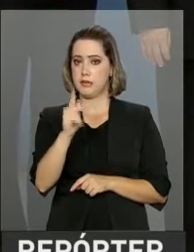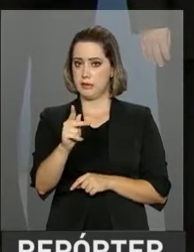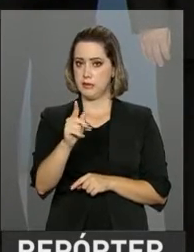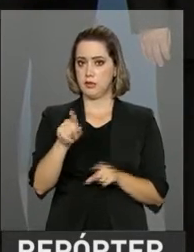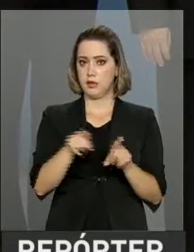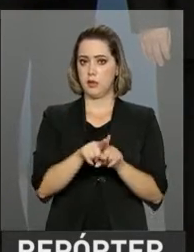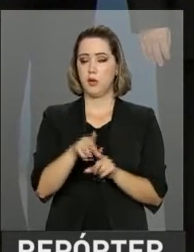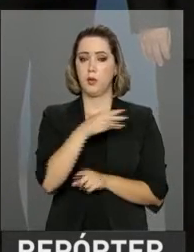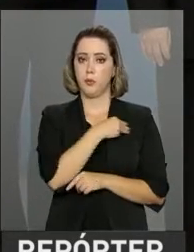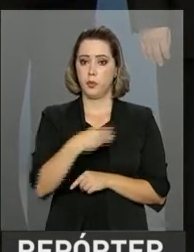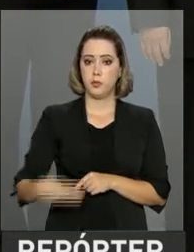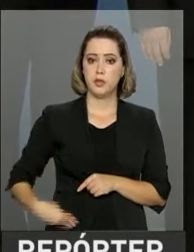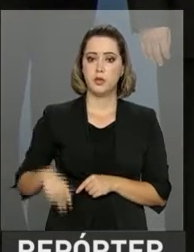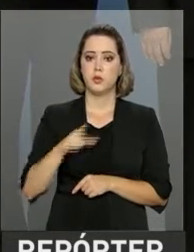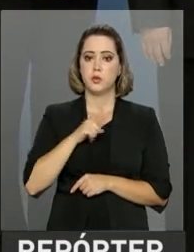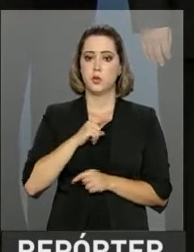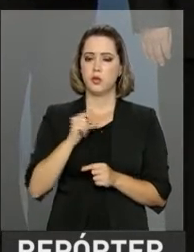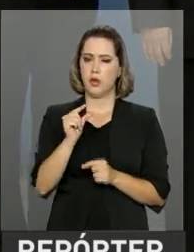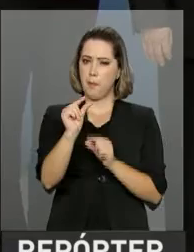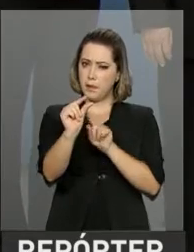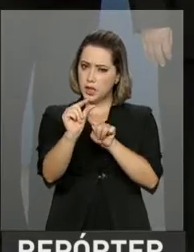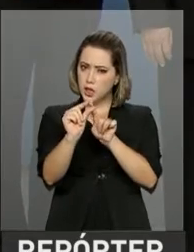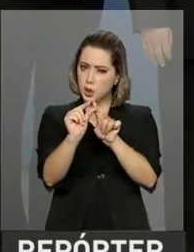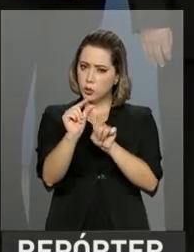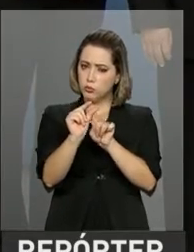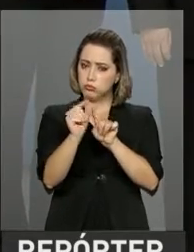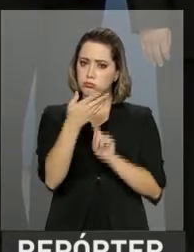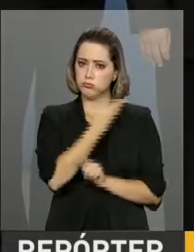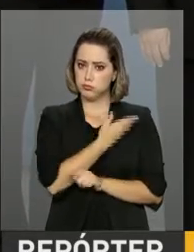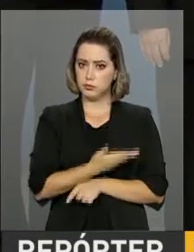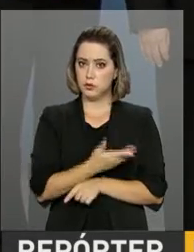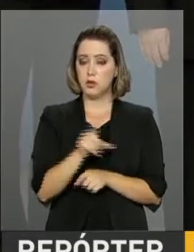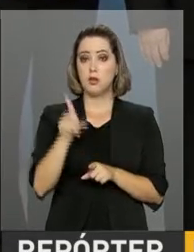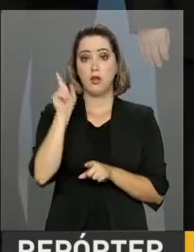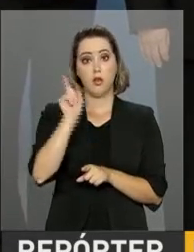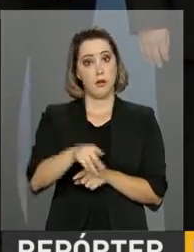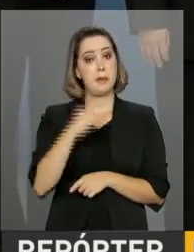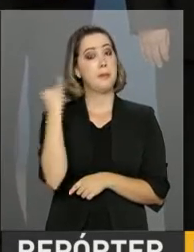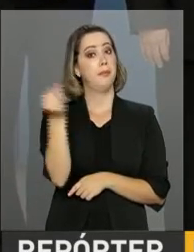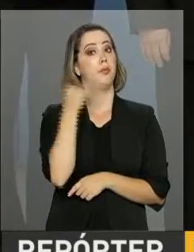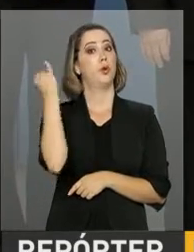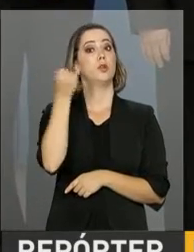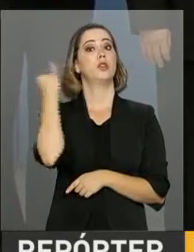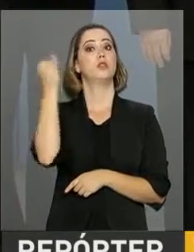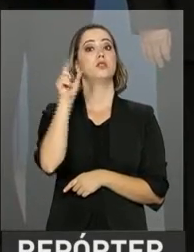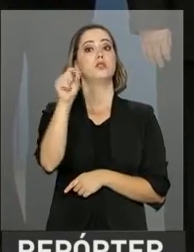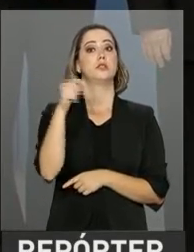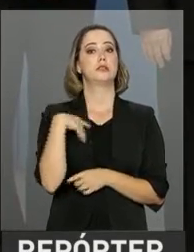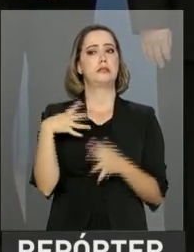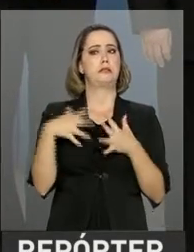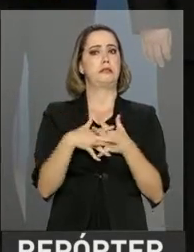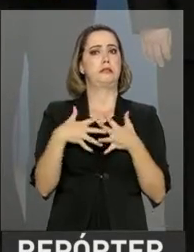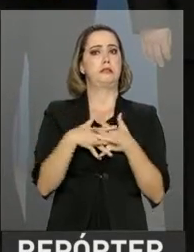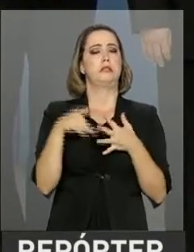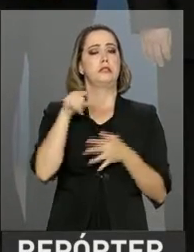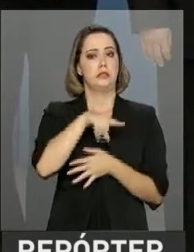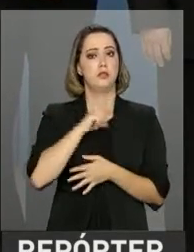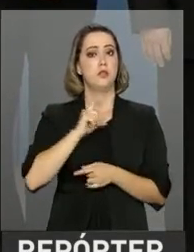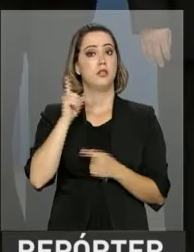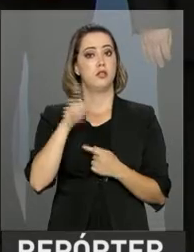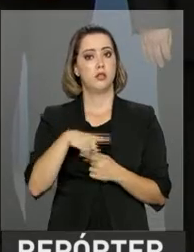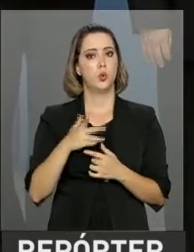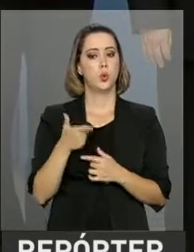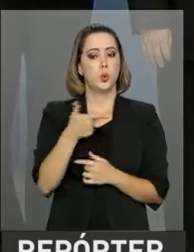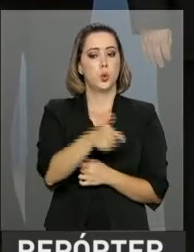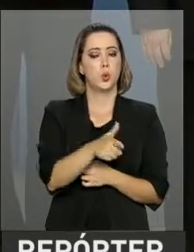ministro que tem na mão pequenininho mas é de altíssima densidade e alta complexidade e praticamente